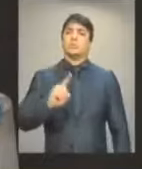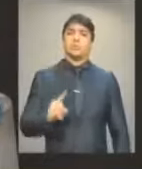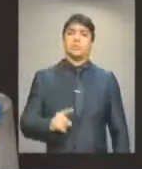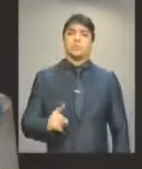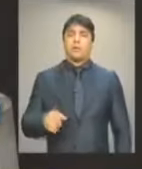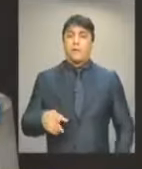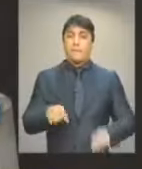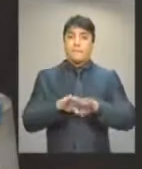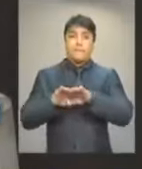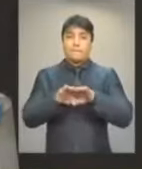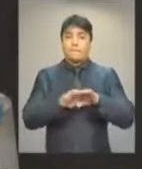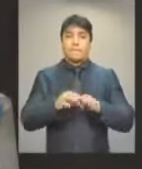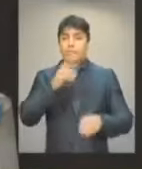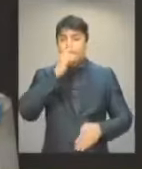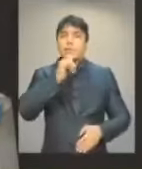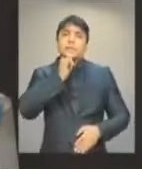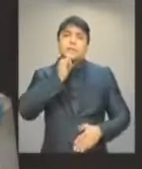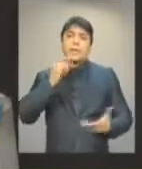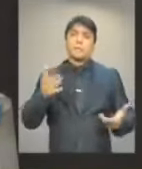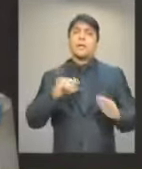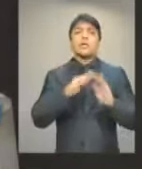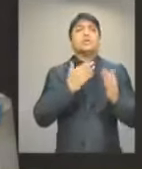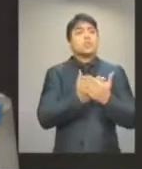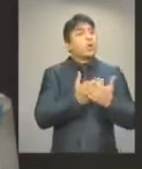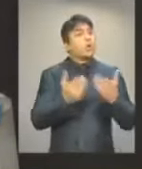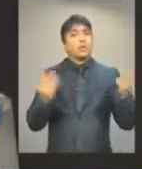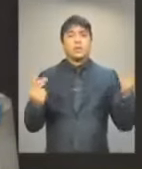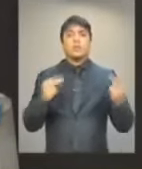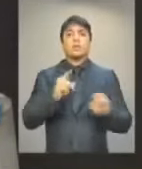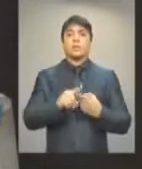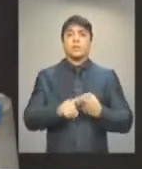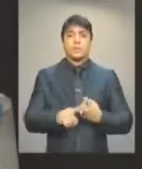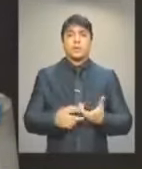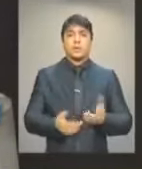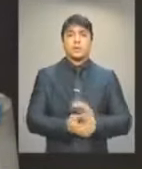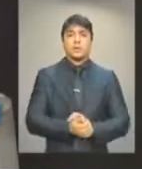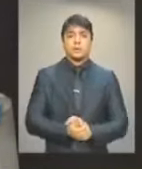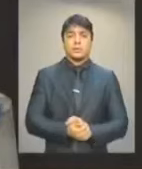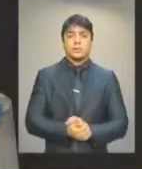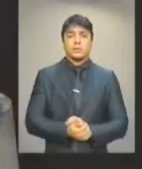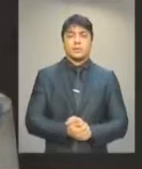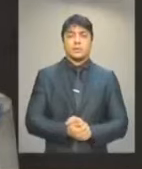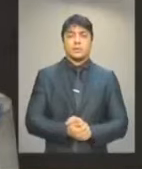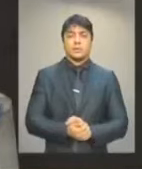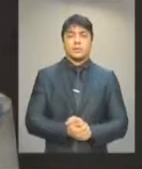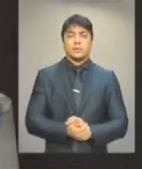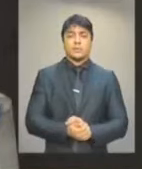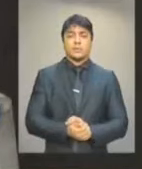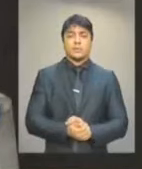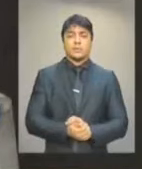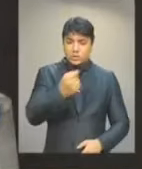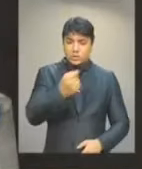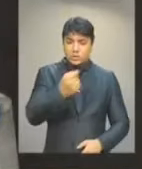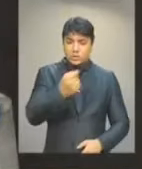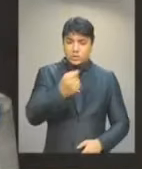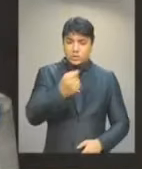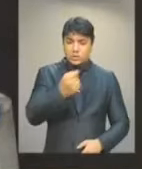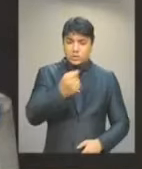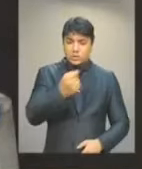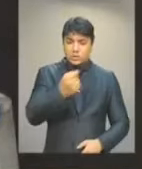é o parâmetro que nós queremos, por exemplo, para as escolas. Para as escolas. Os senhores sabiam que há 200 escolas no